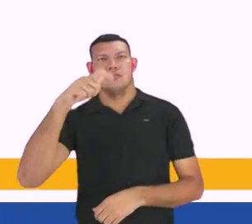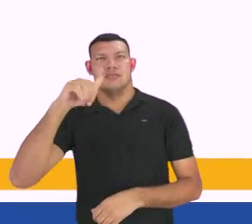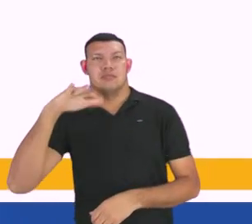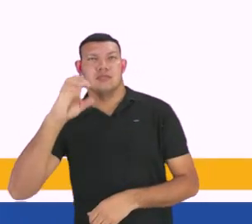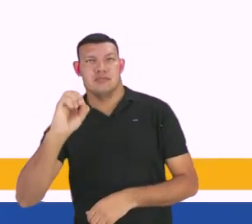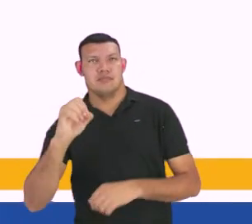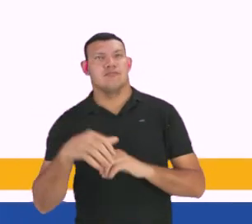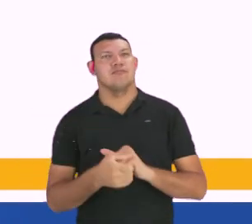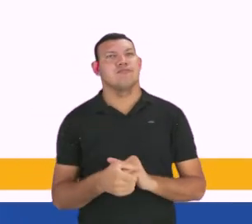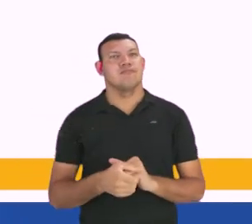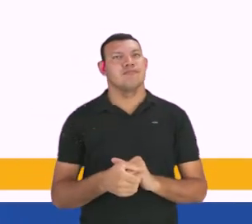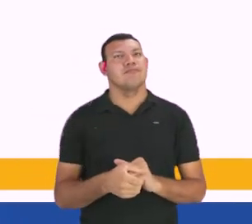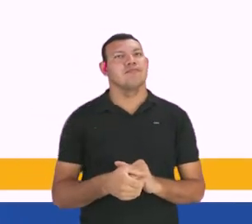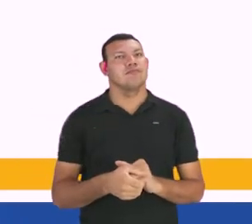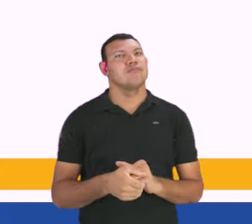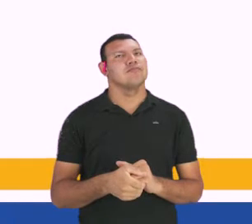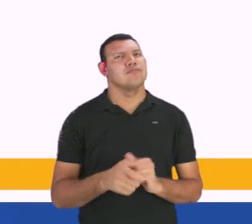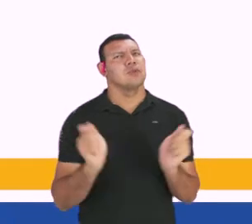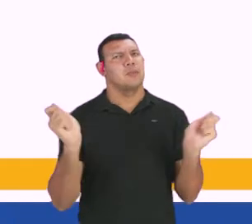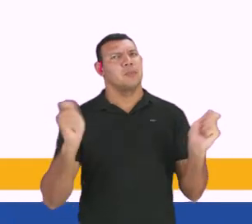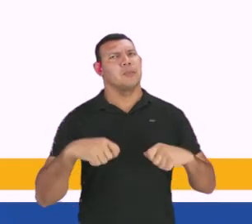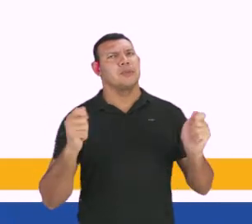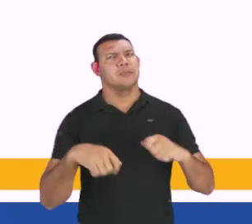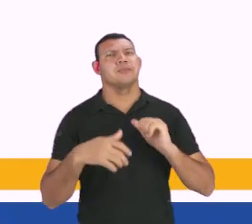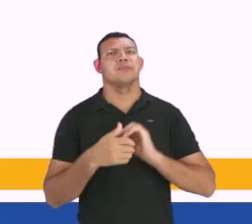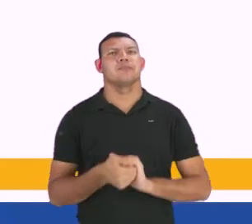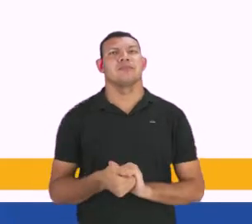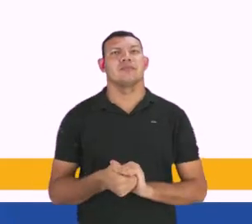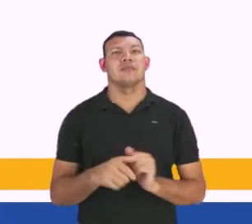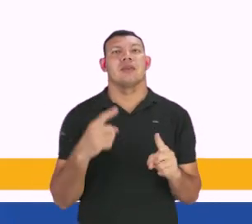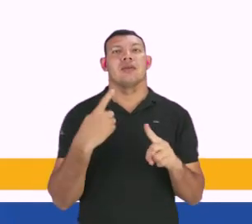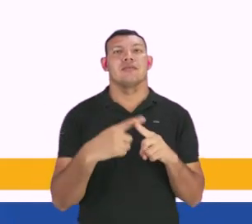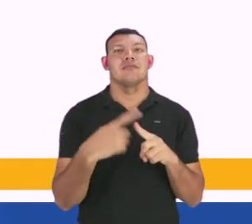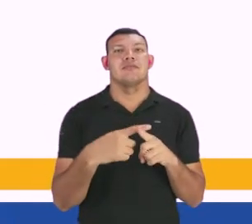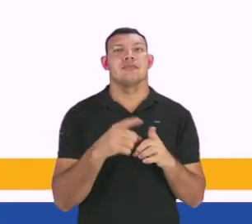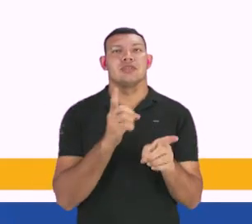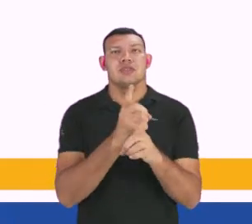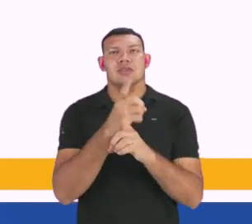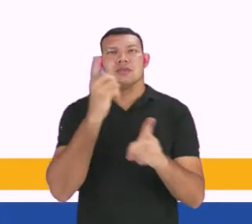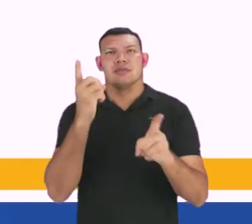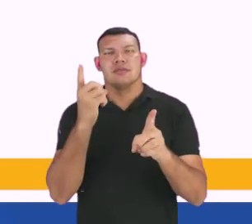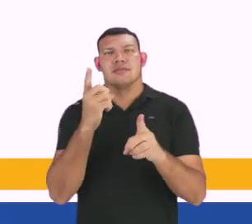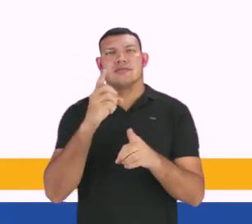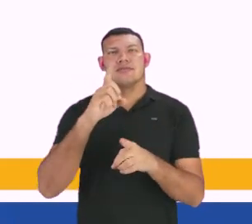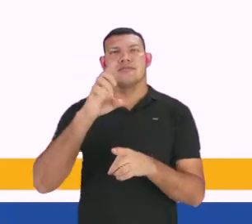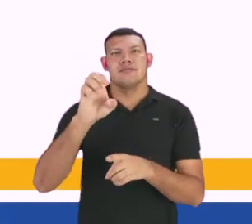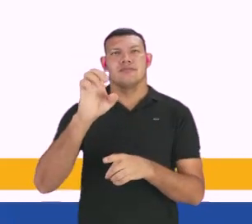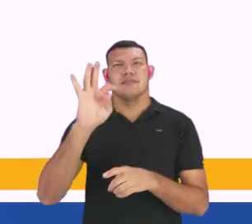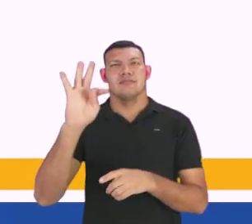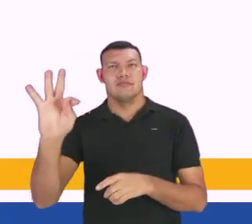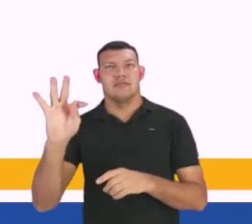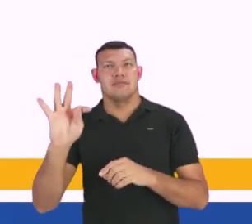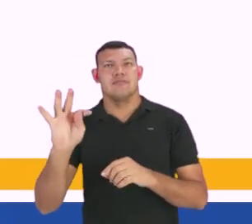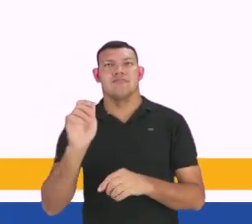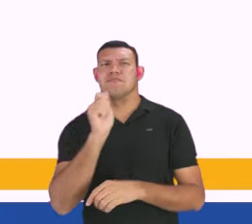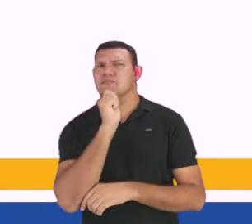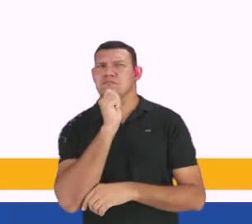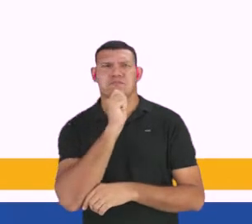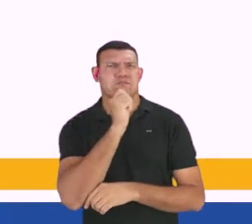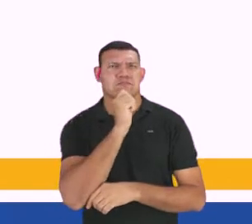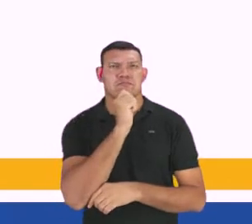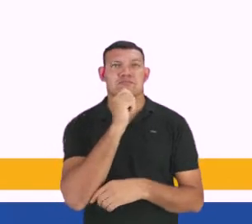não sintonizamos o sinal de rádio concreto. Essa citação desse cientista foi publicada na revista